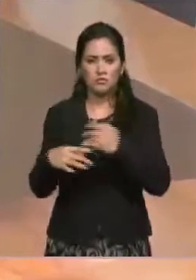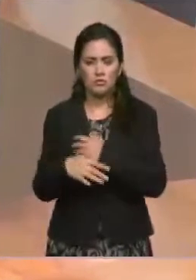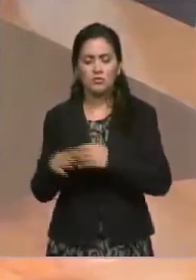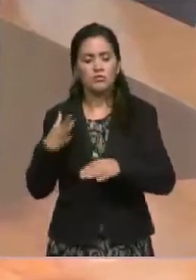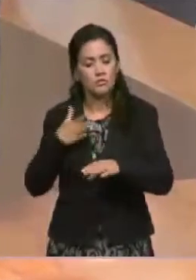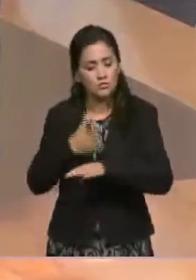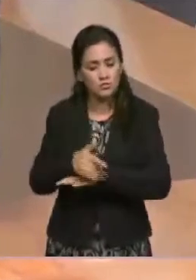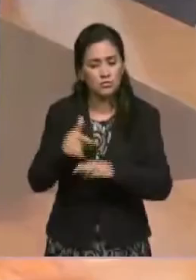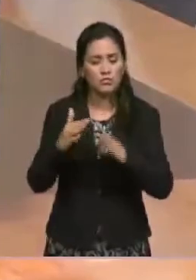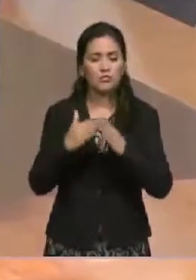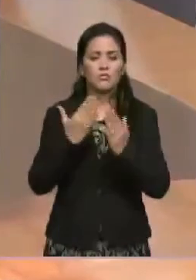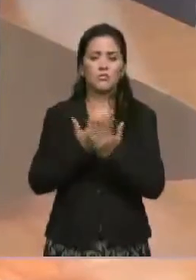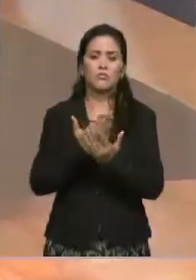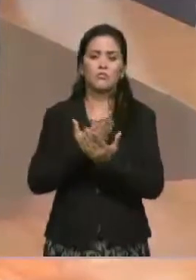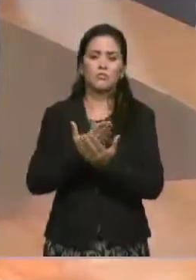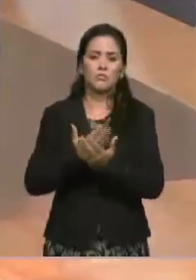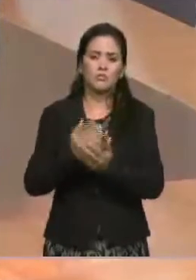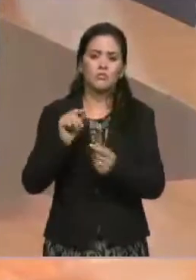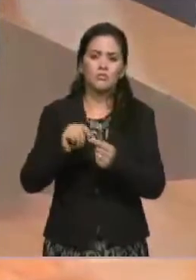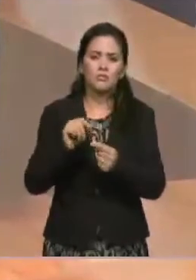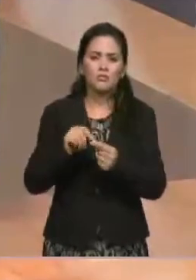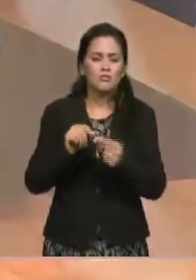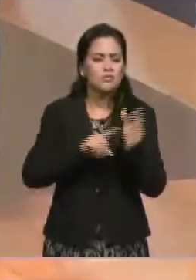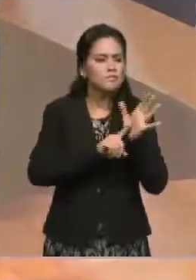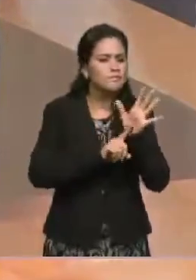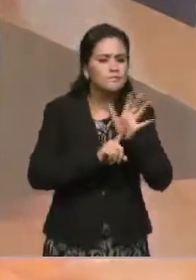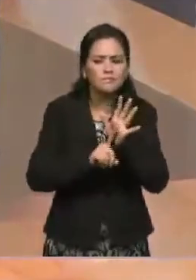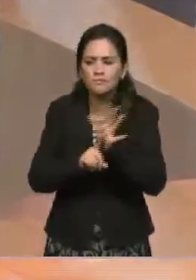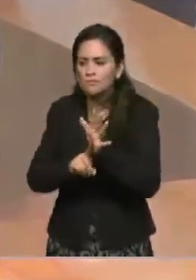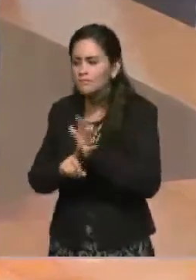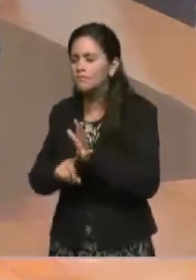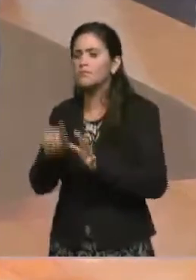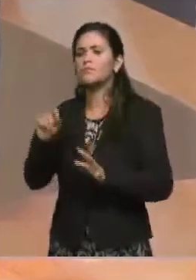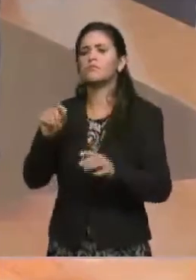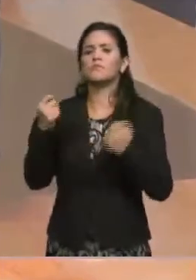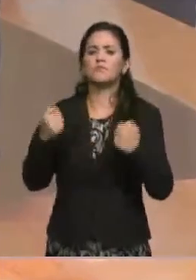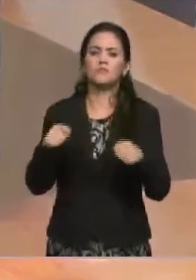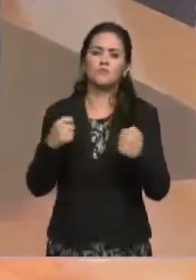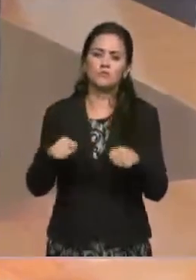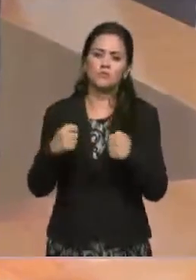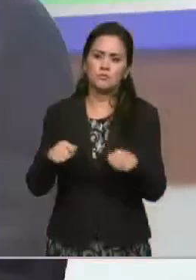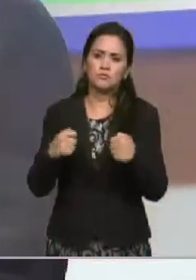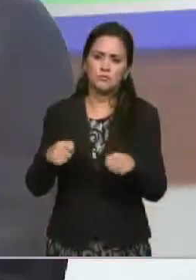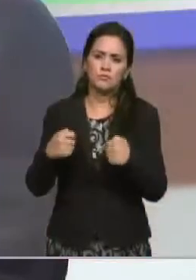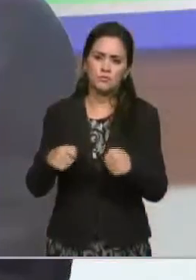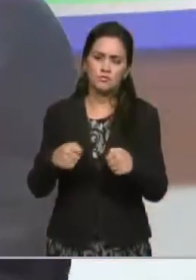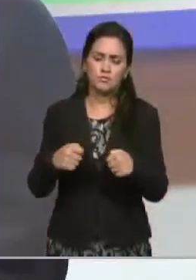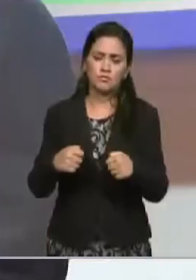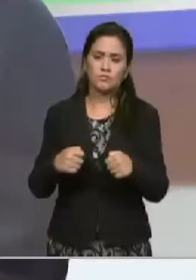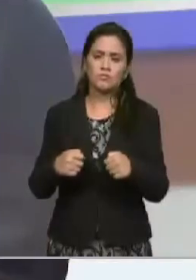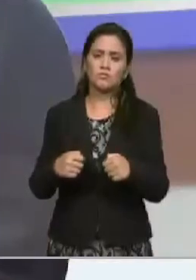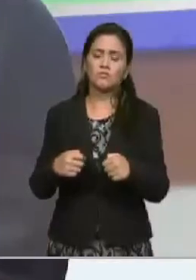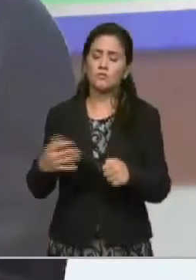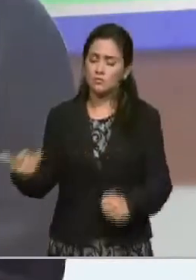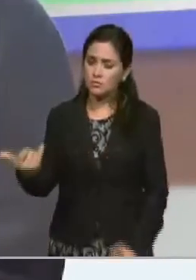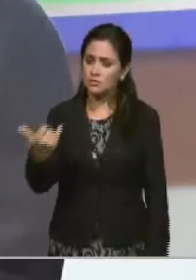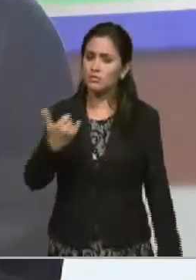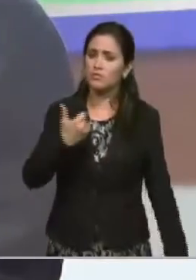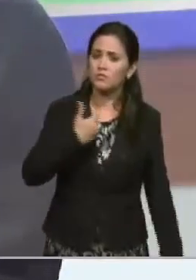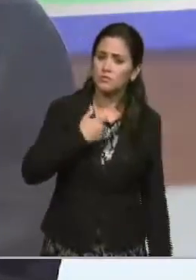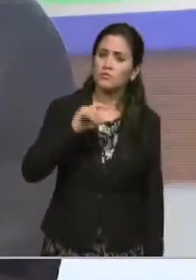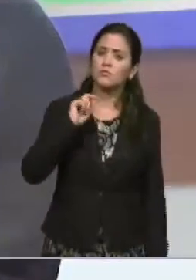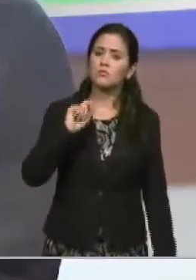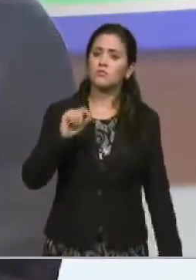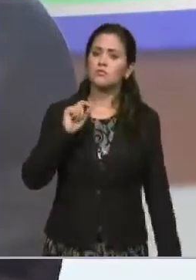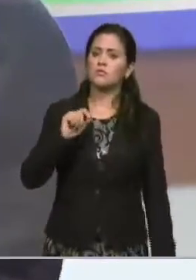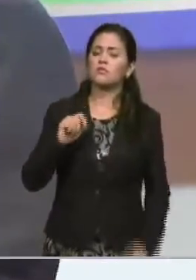escola para fazer todos os levantamentos e me garantiu que logo nossa